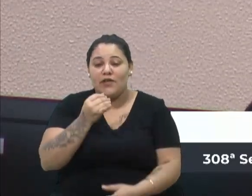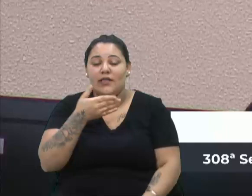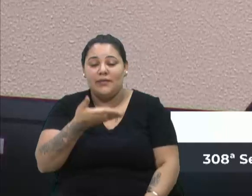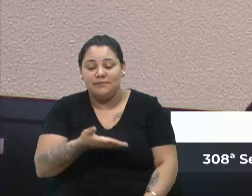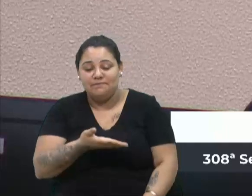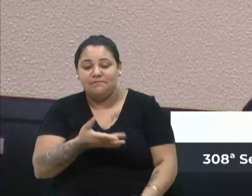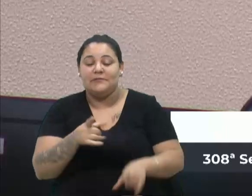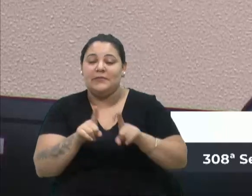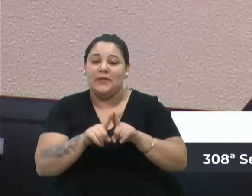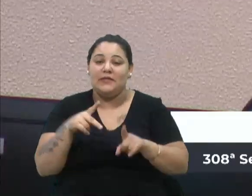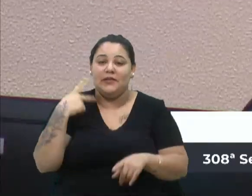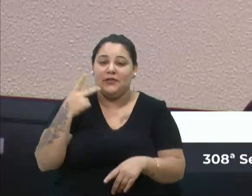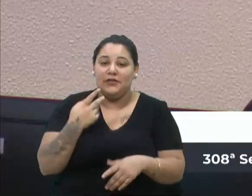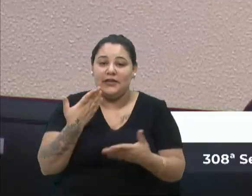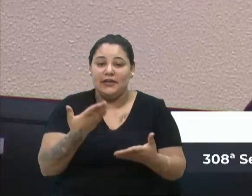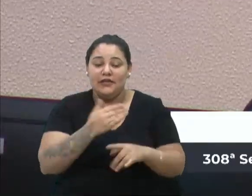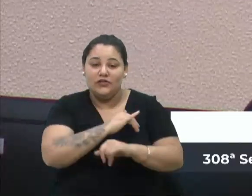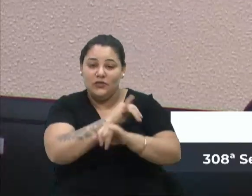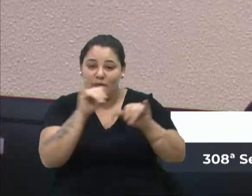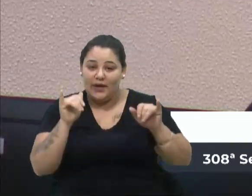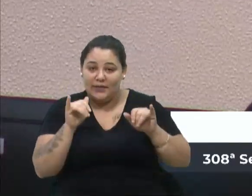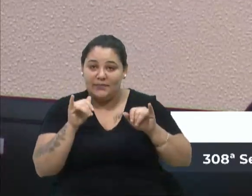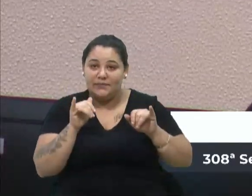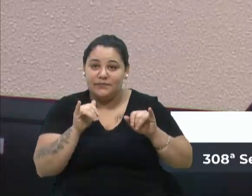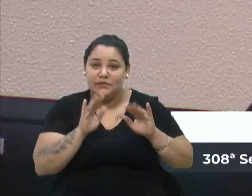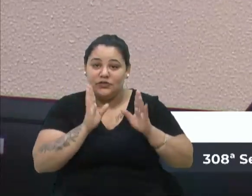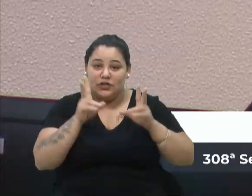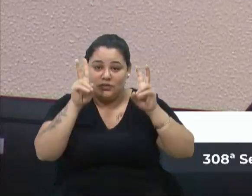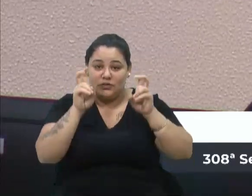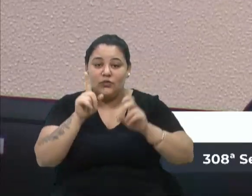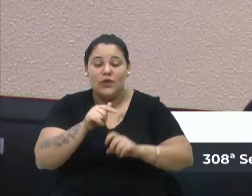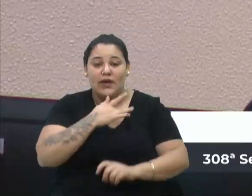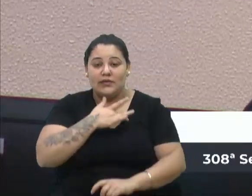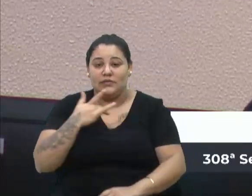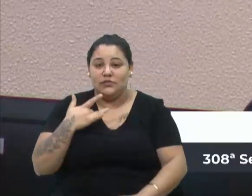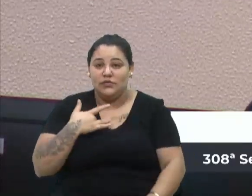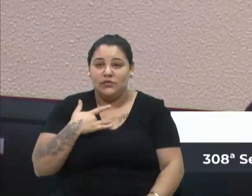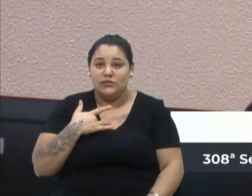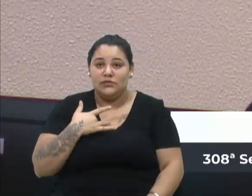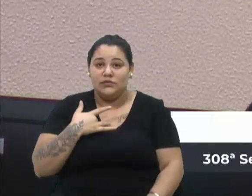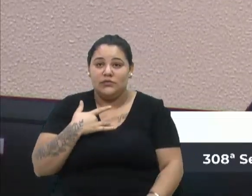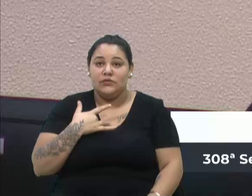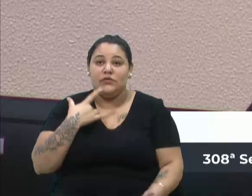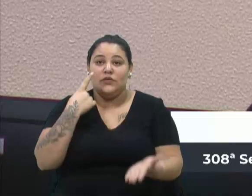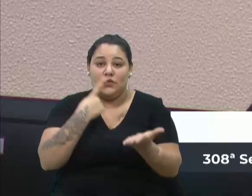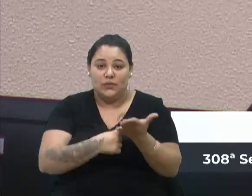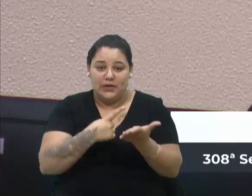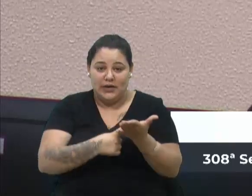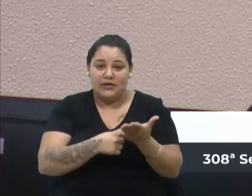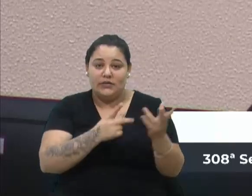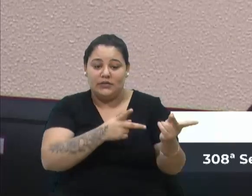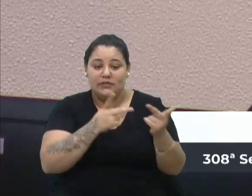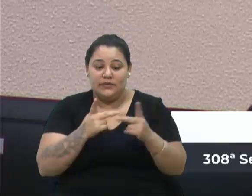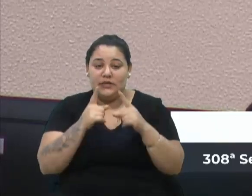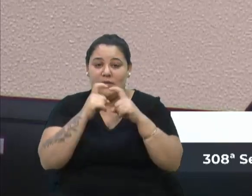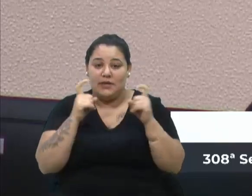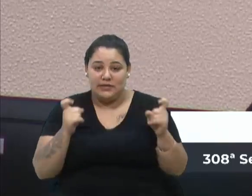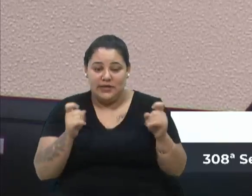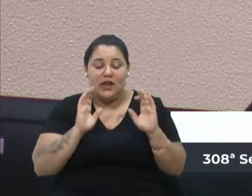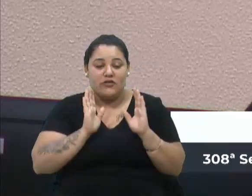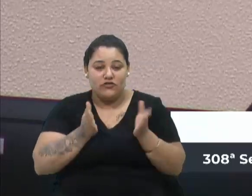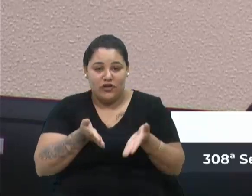e vereadora de anunciar já que o assunto é saúde que foi agendada a nossa visita Brasília